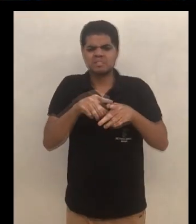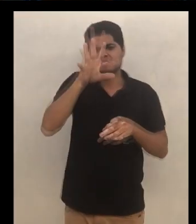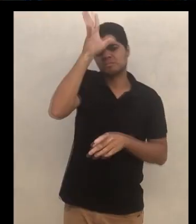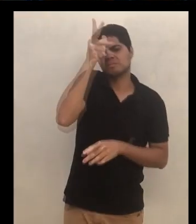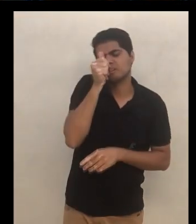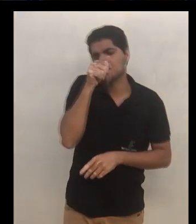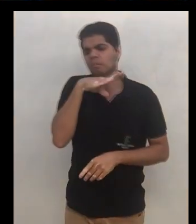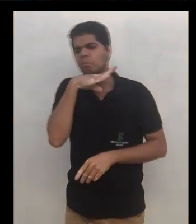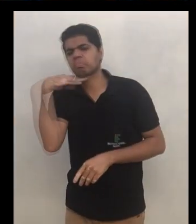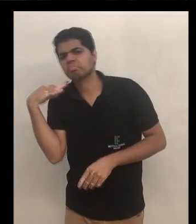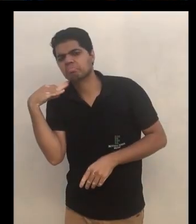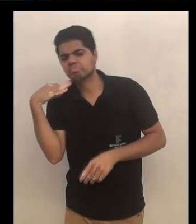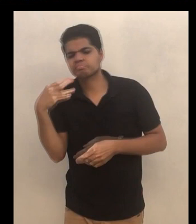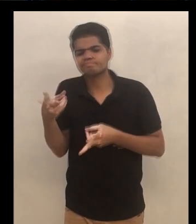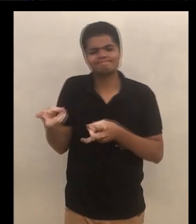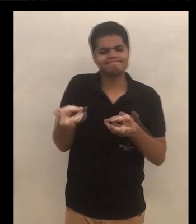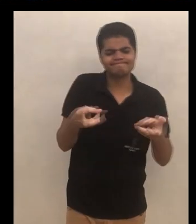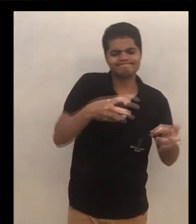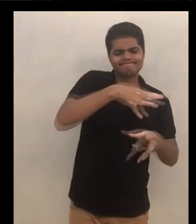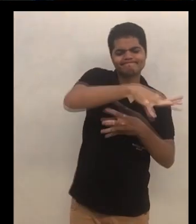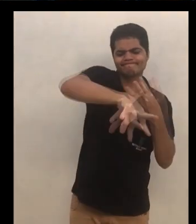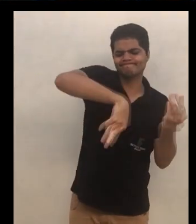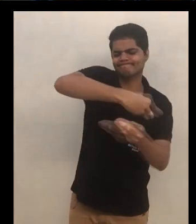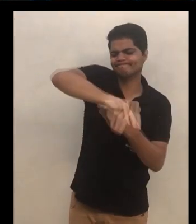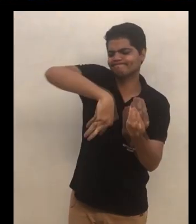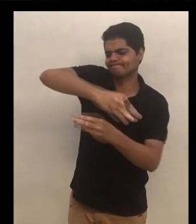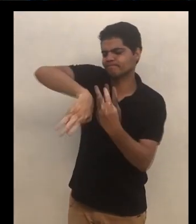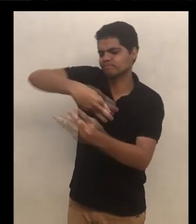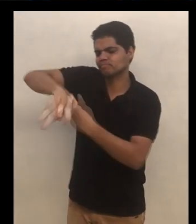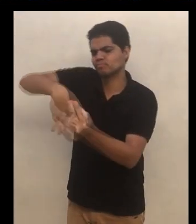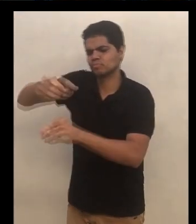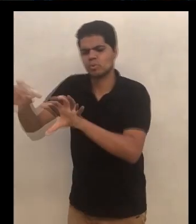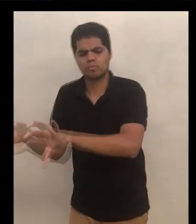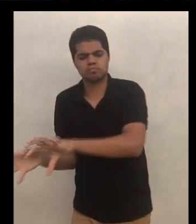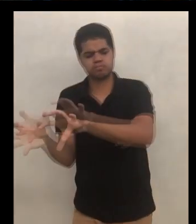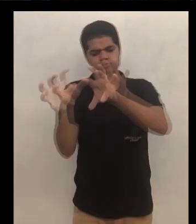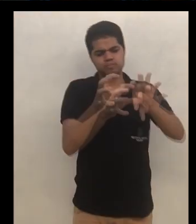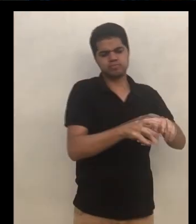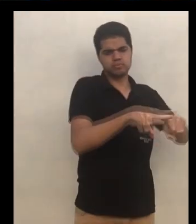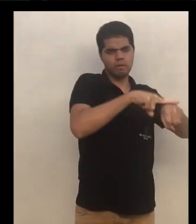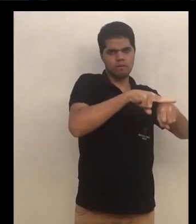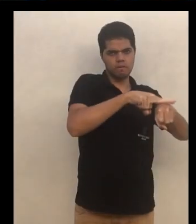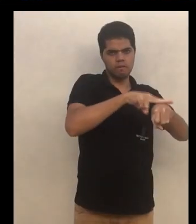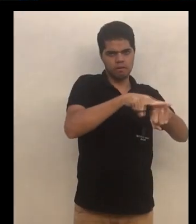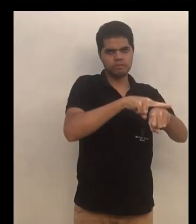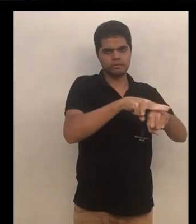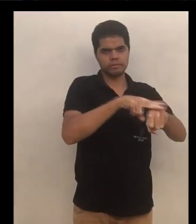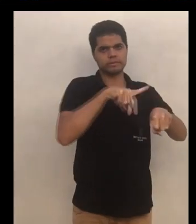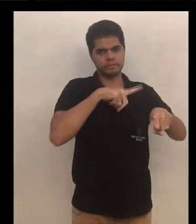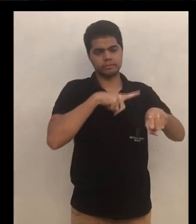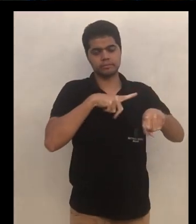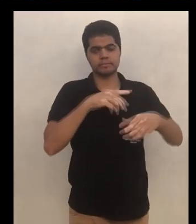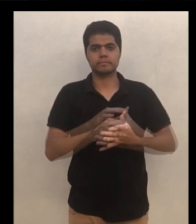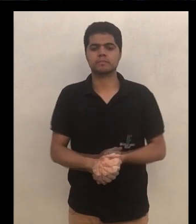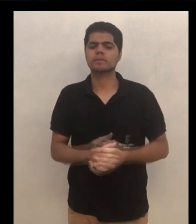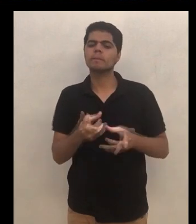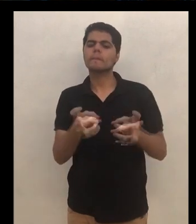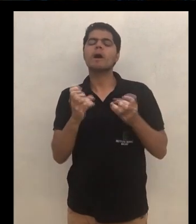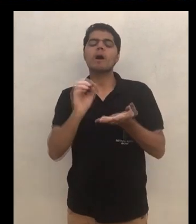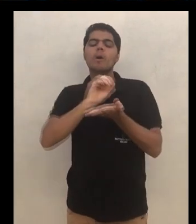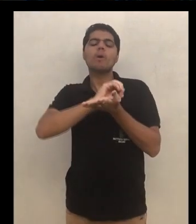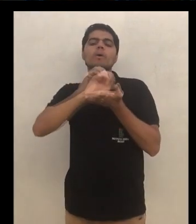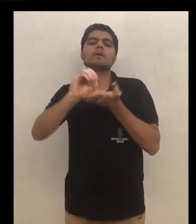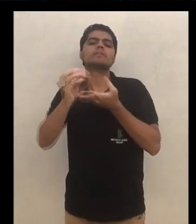deve tentar fazer uma compostagem orgânica para voltar para a sua produção vegetal. O sistema orgânico, ele tem uma coisa